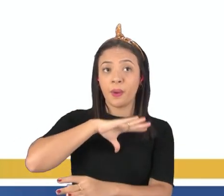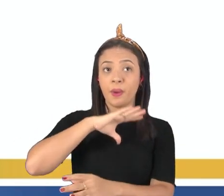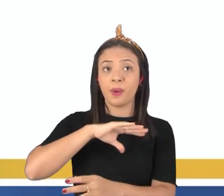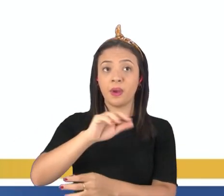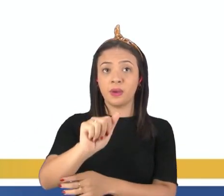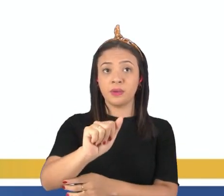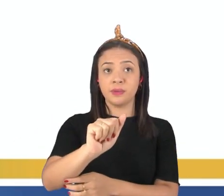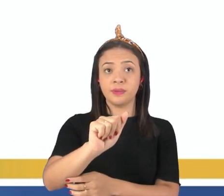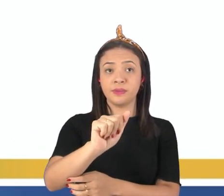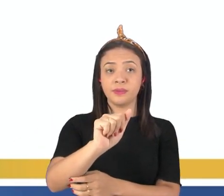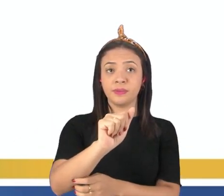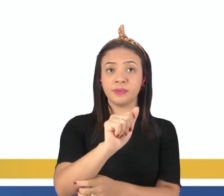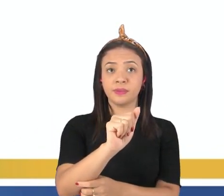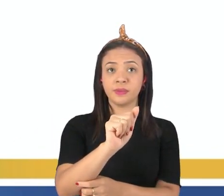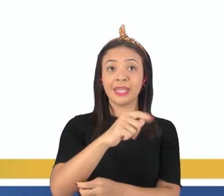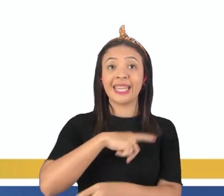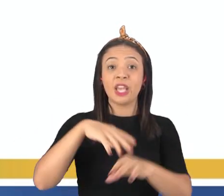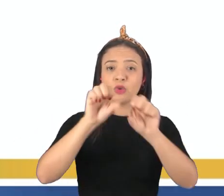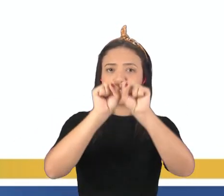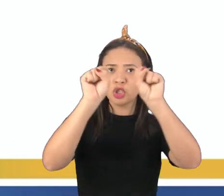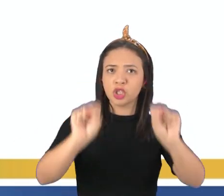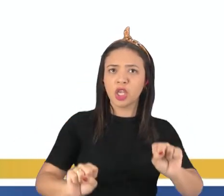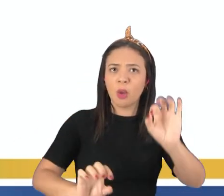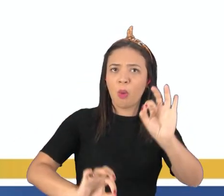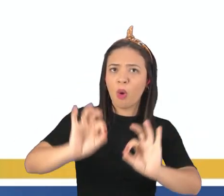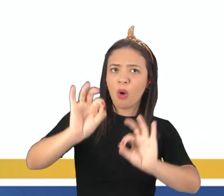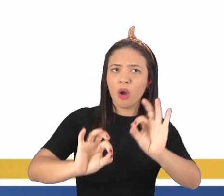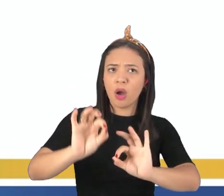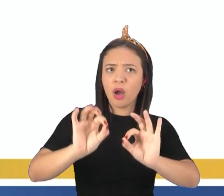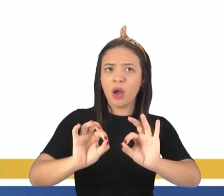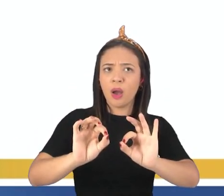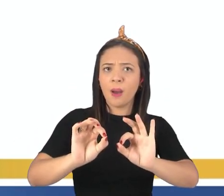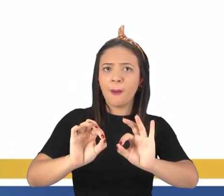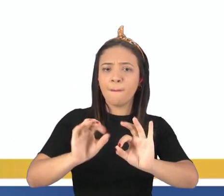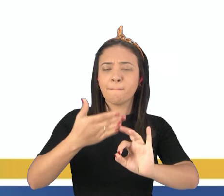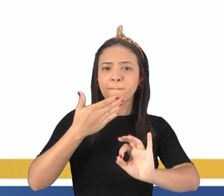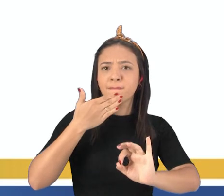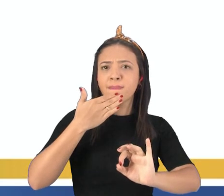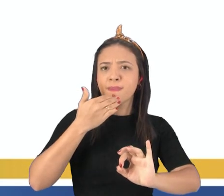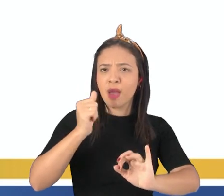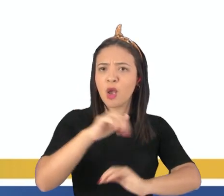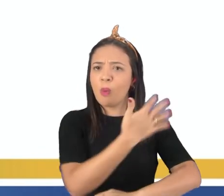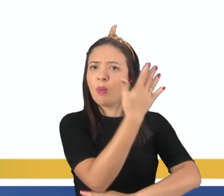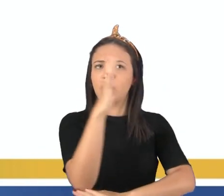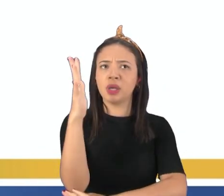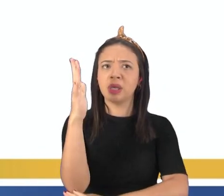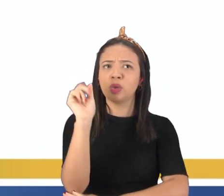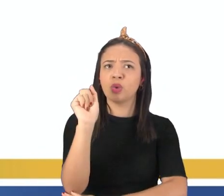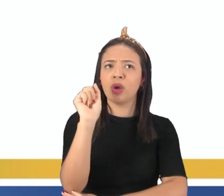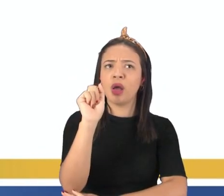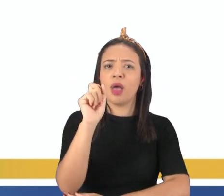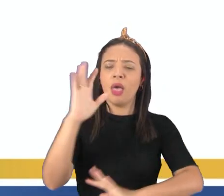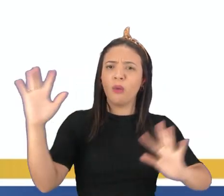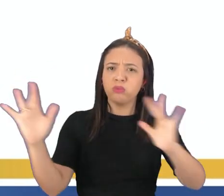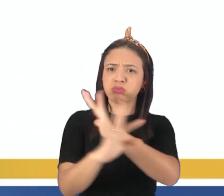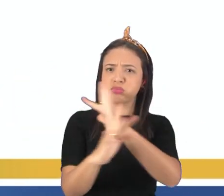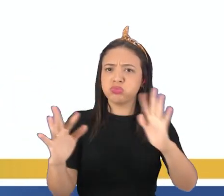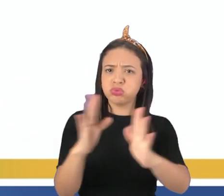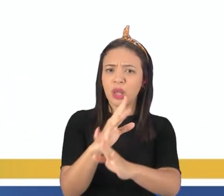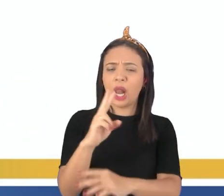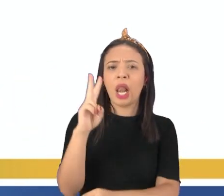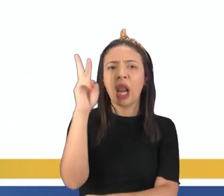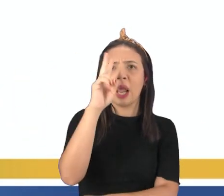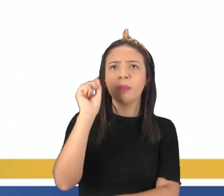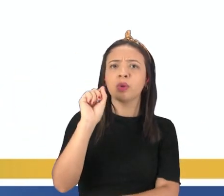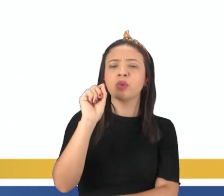A: consolidação de um sistema logístico sustentável para a mobilidade, né, trabalhando com a questão